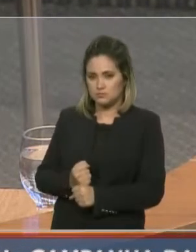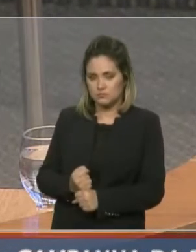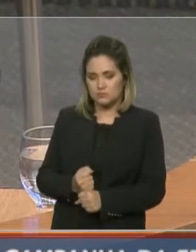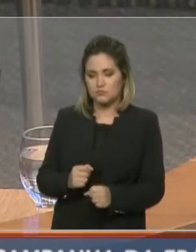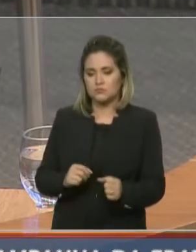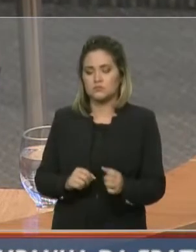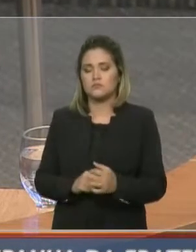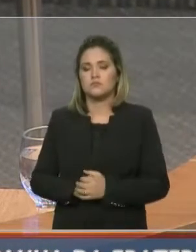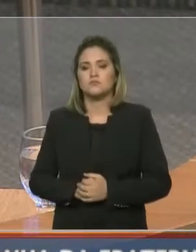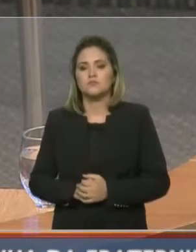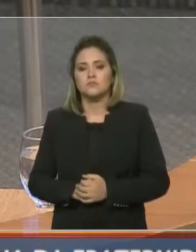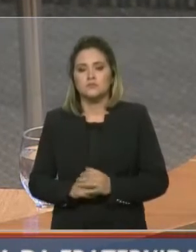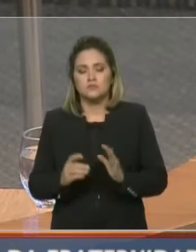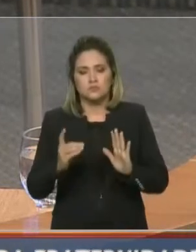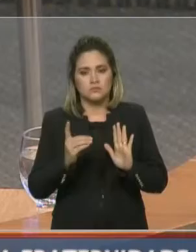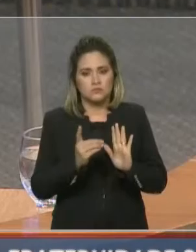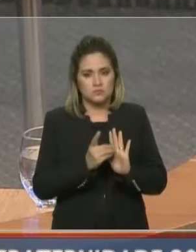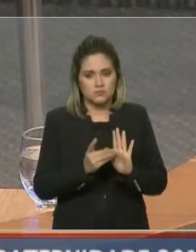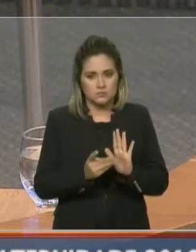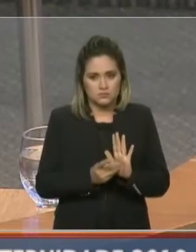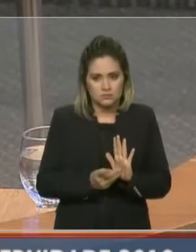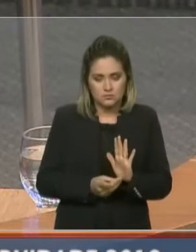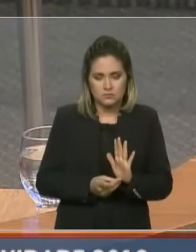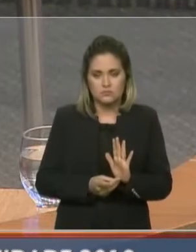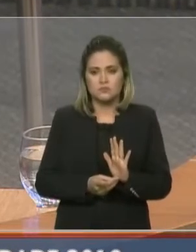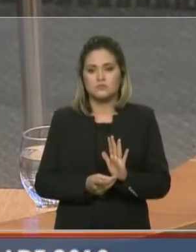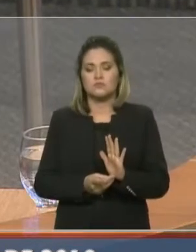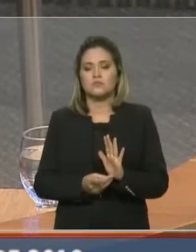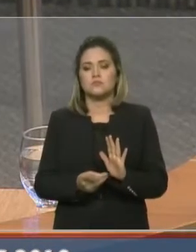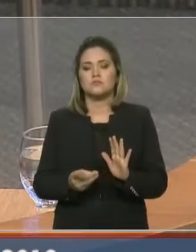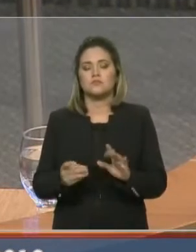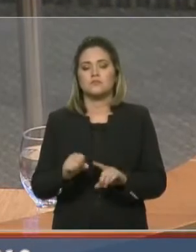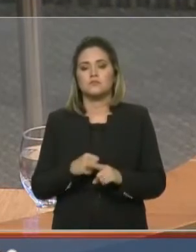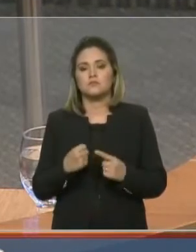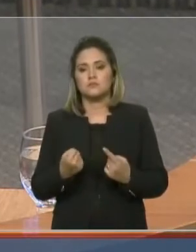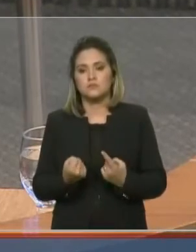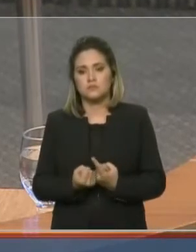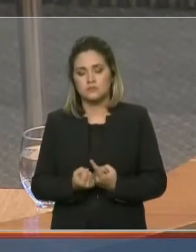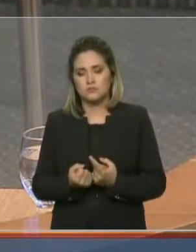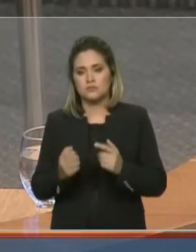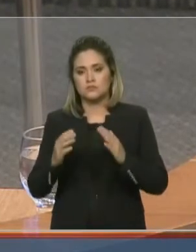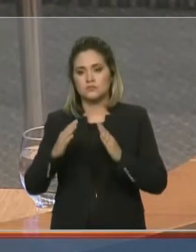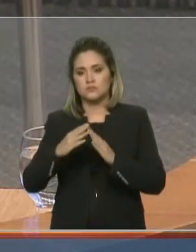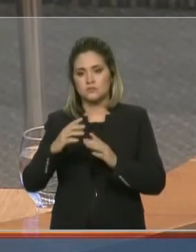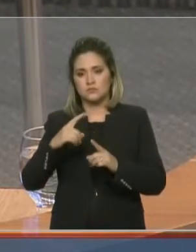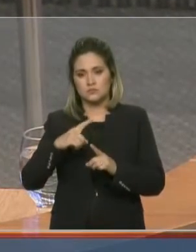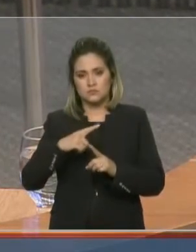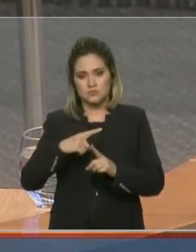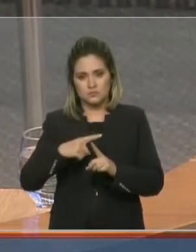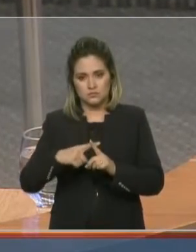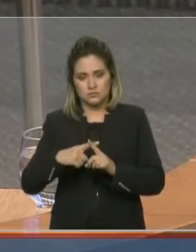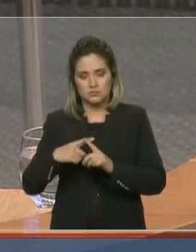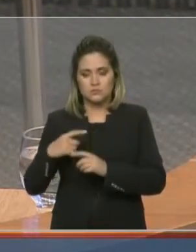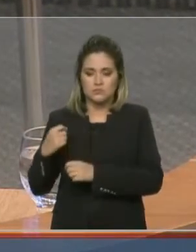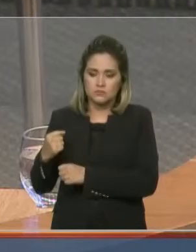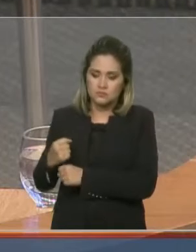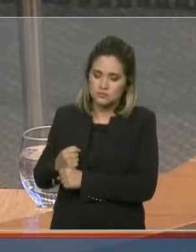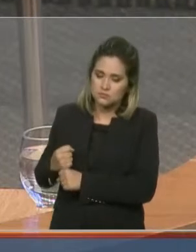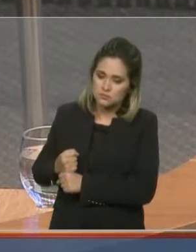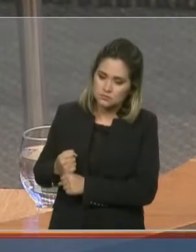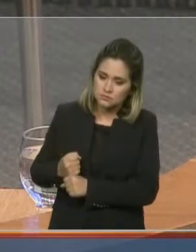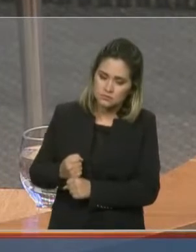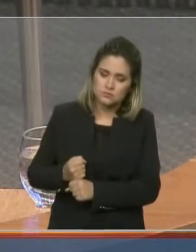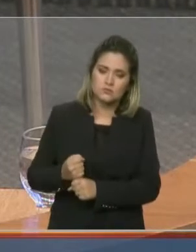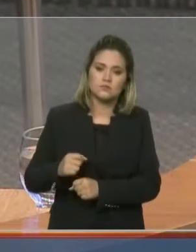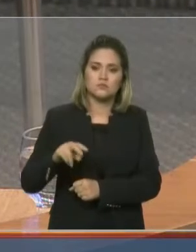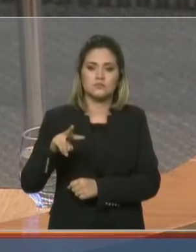da Igreja, que são o conjunto de ensinamentos que a Igreja constituiu ao longo destes 2000